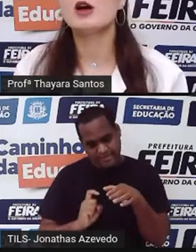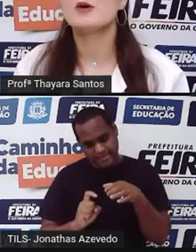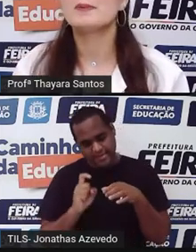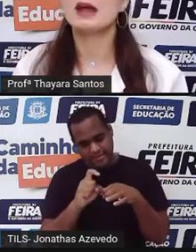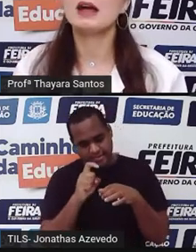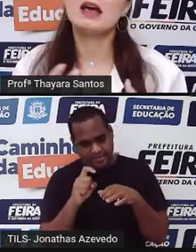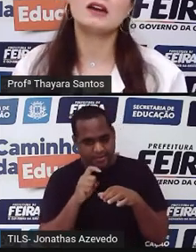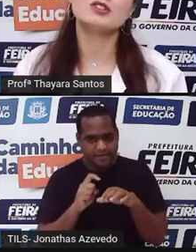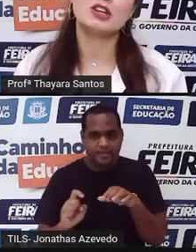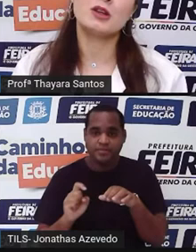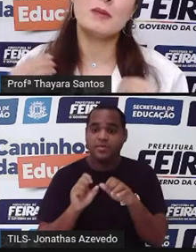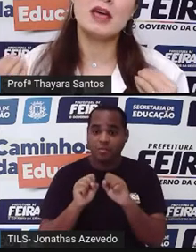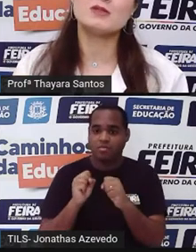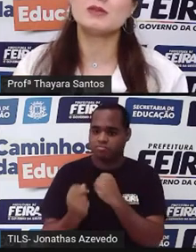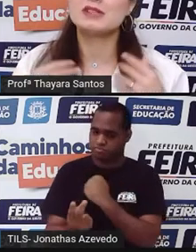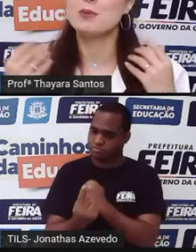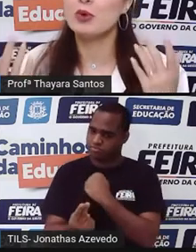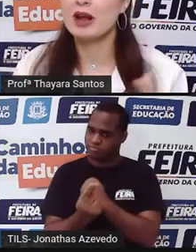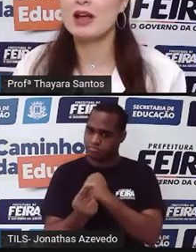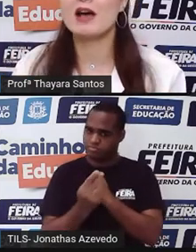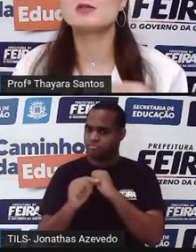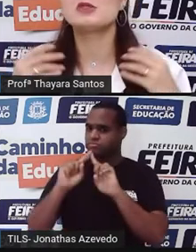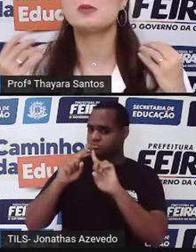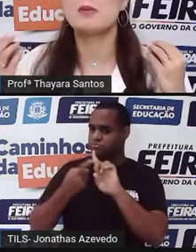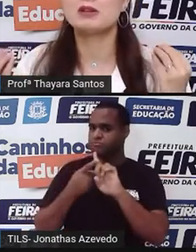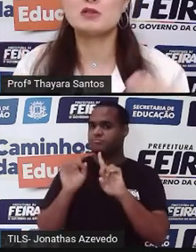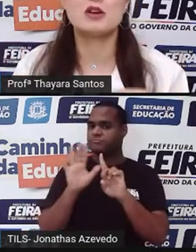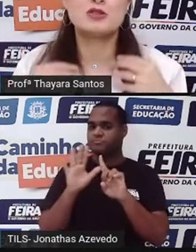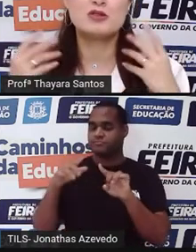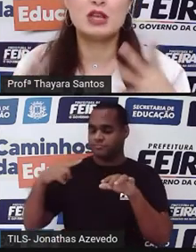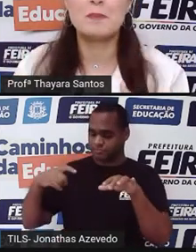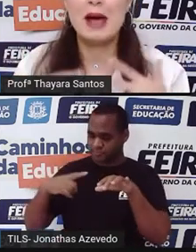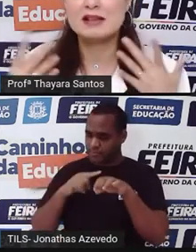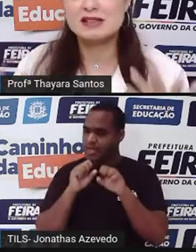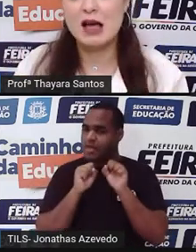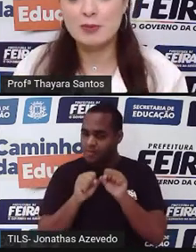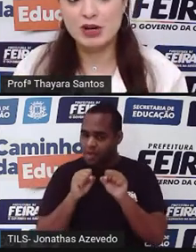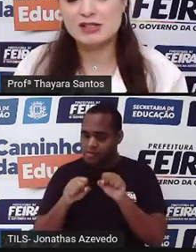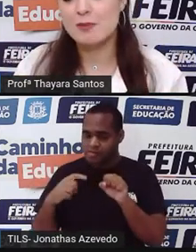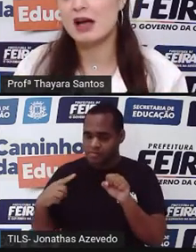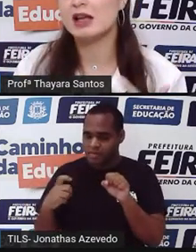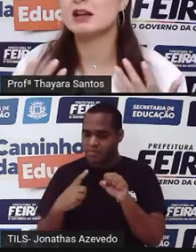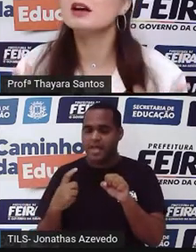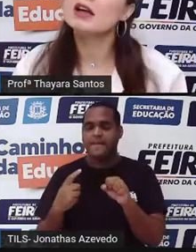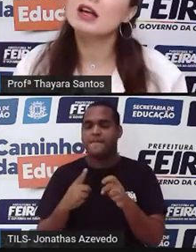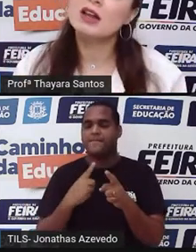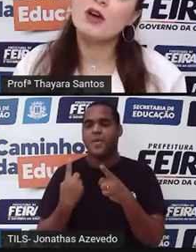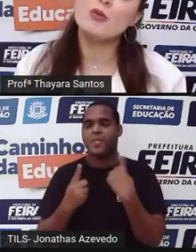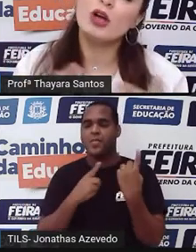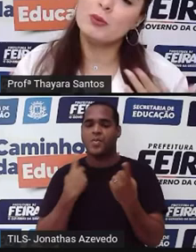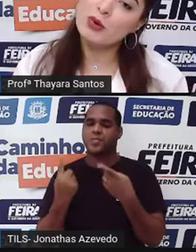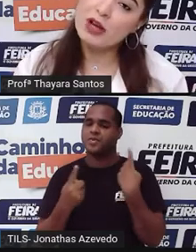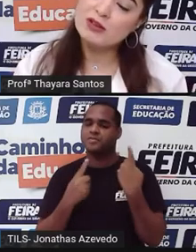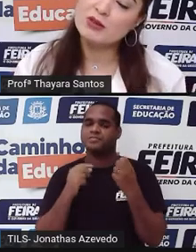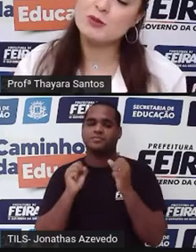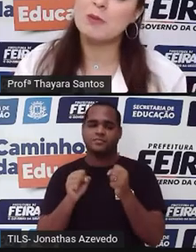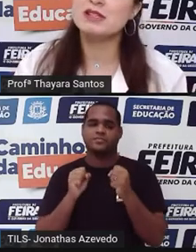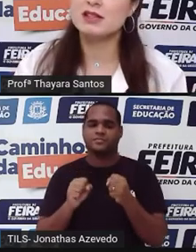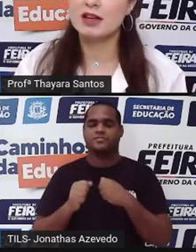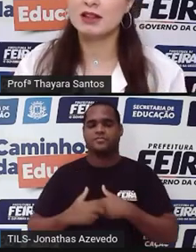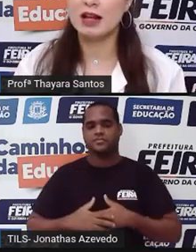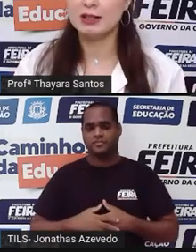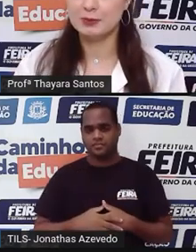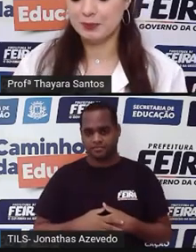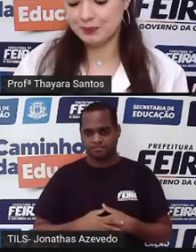diafragma para garantir que mesmo se por acaso um espermatozoide conseguir passar por essa barreira ele vai morrer por causa